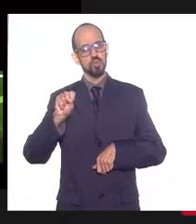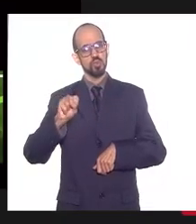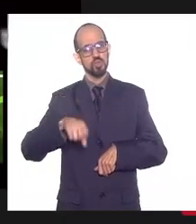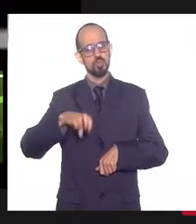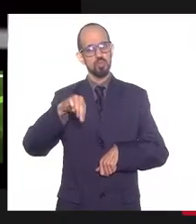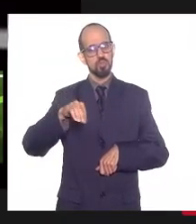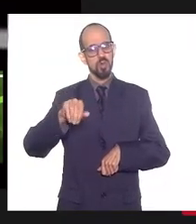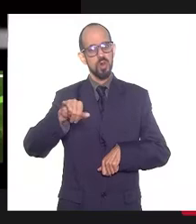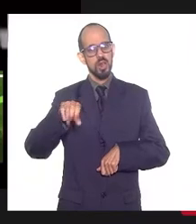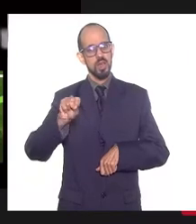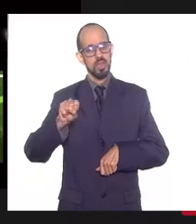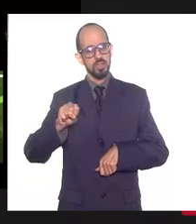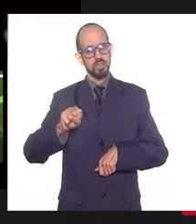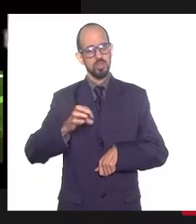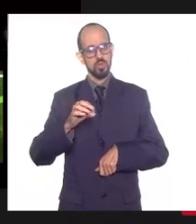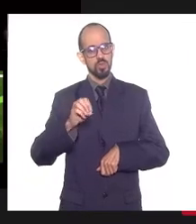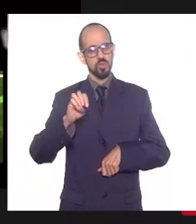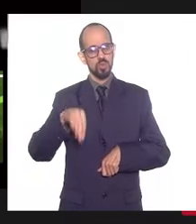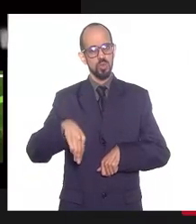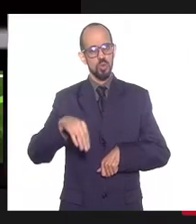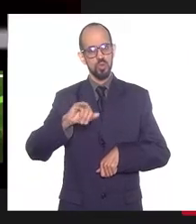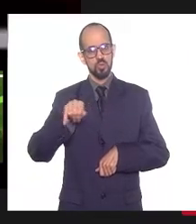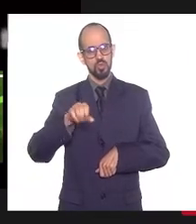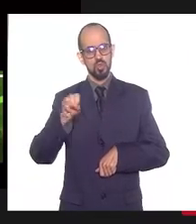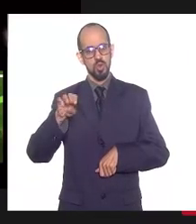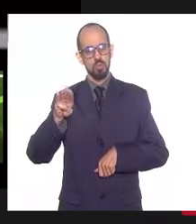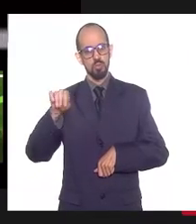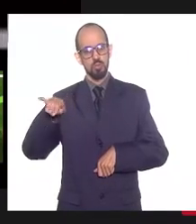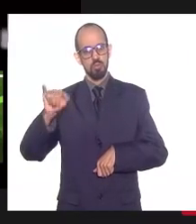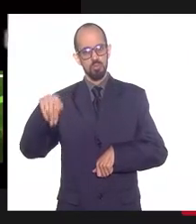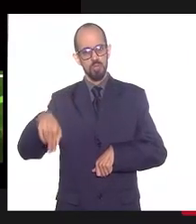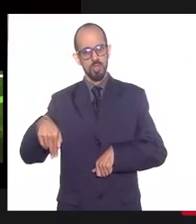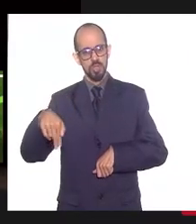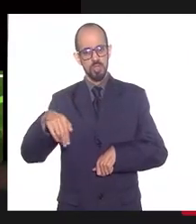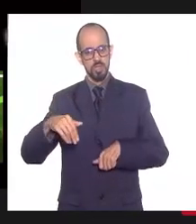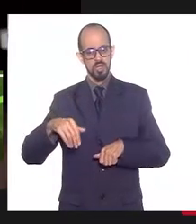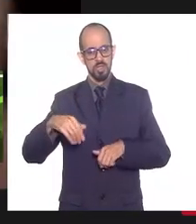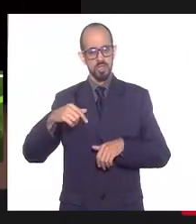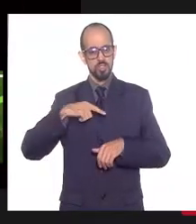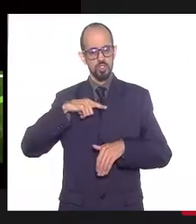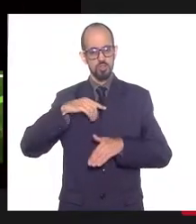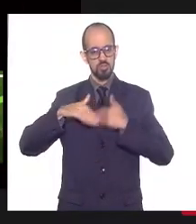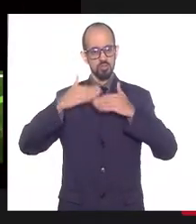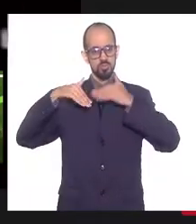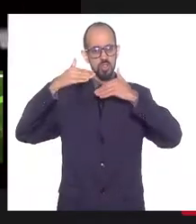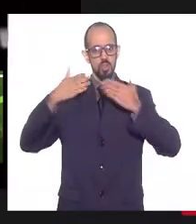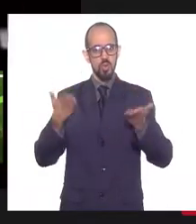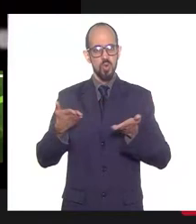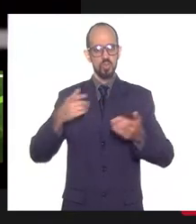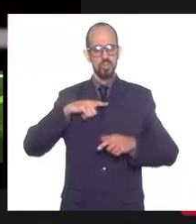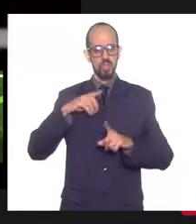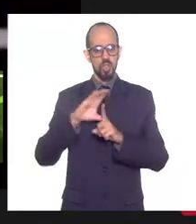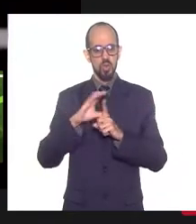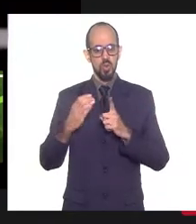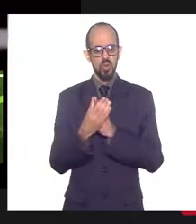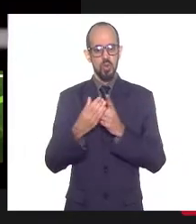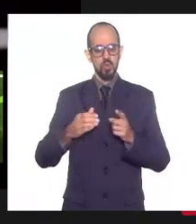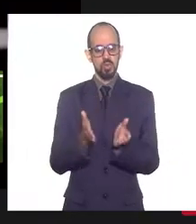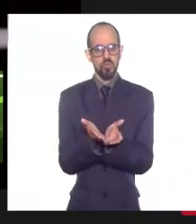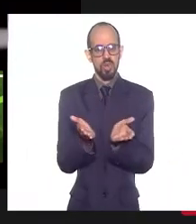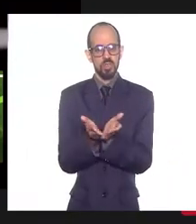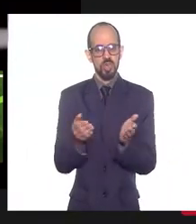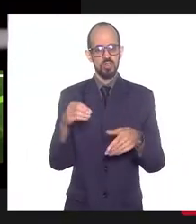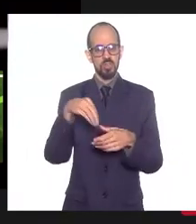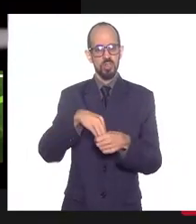uma cidade progressista, hoje virou uma cidade onde se faz culto evangélico dentro da prefeitura do Rio de